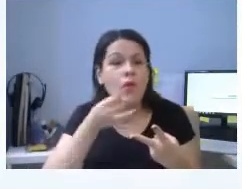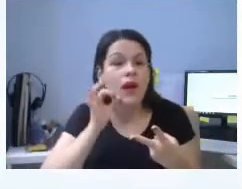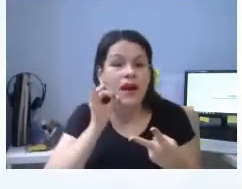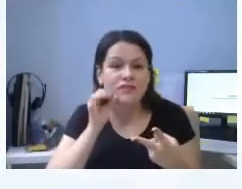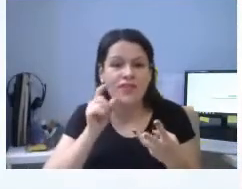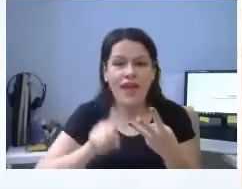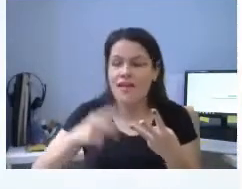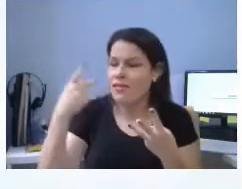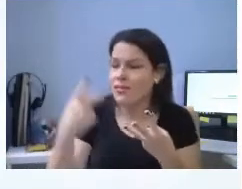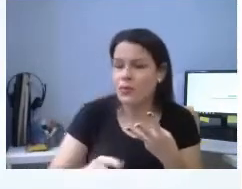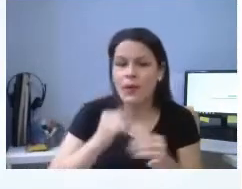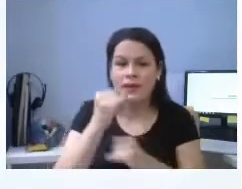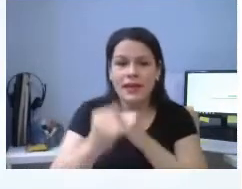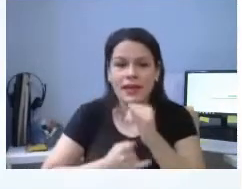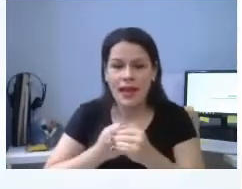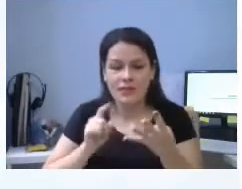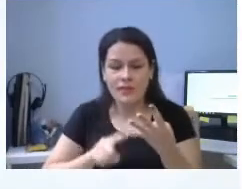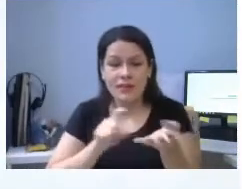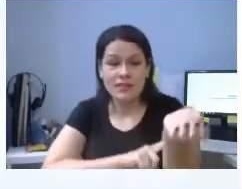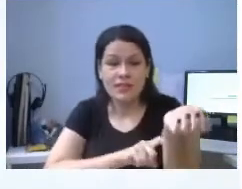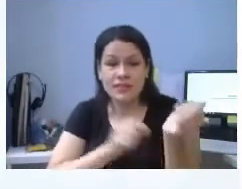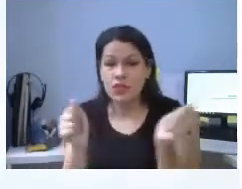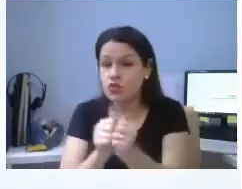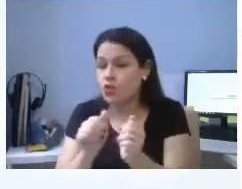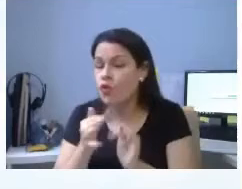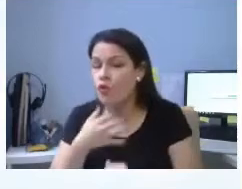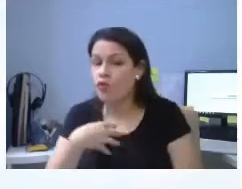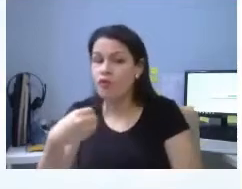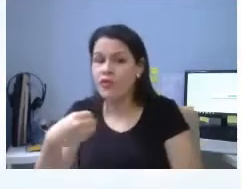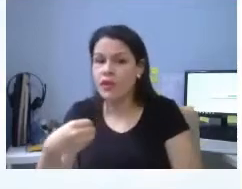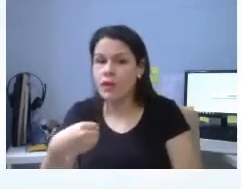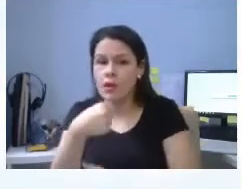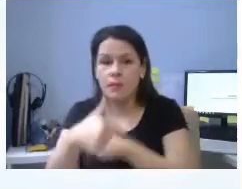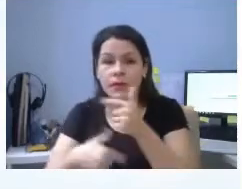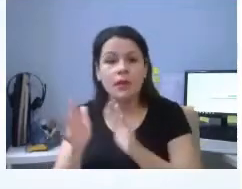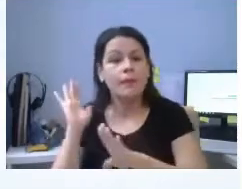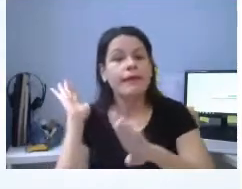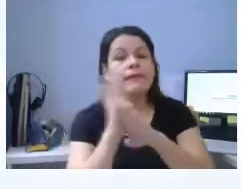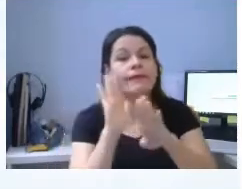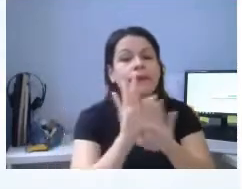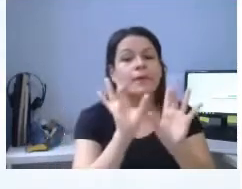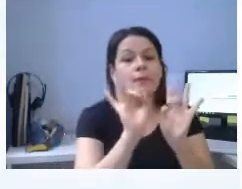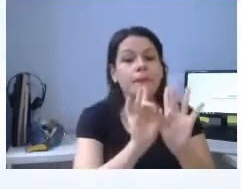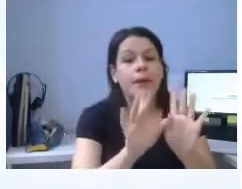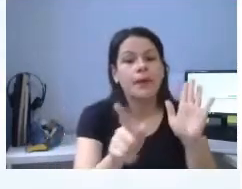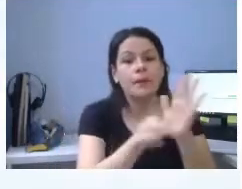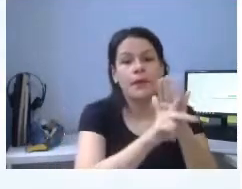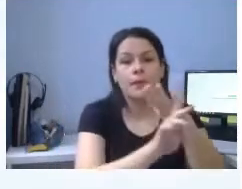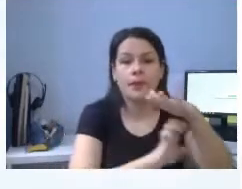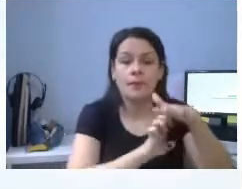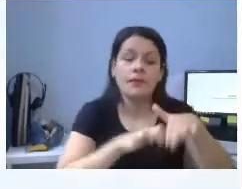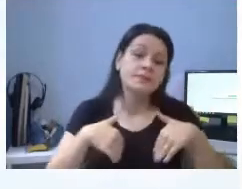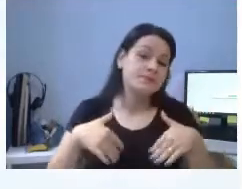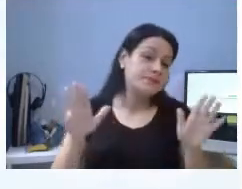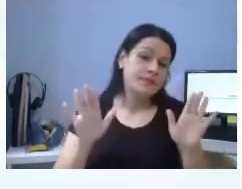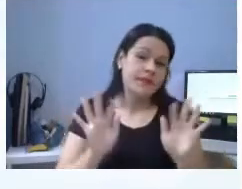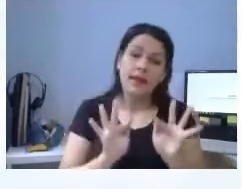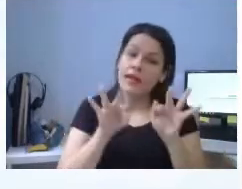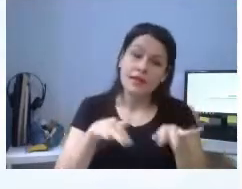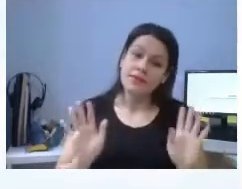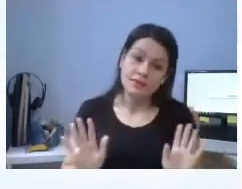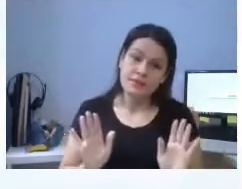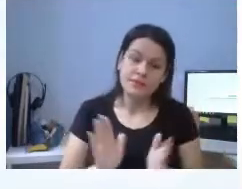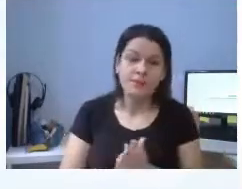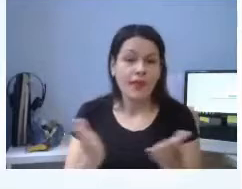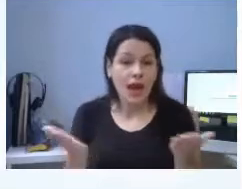vai se estressar com os teus filhos para trabalhar para a empresa. Enfim, ok, nós estamos